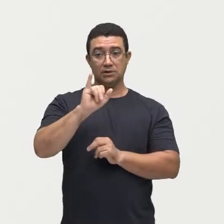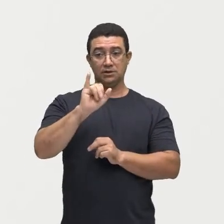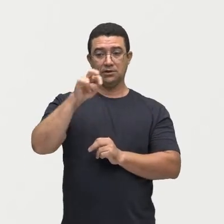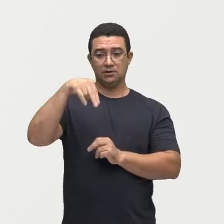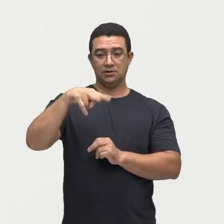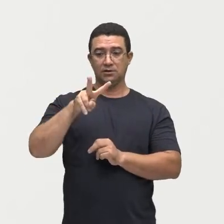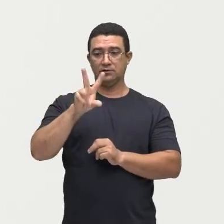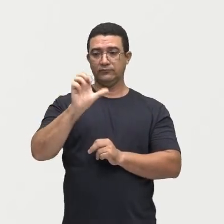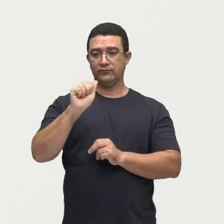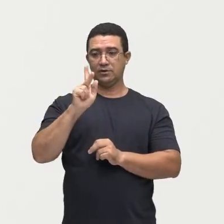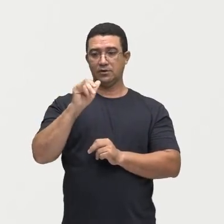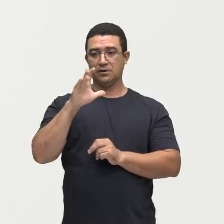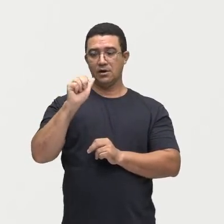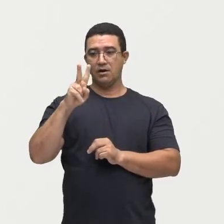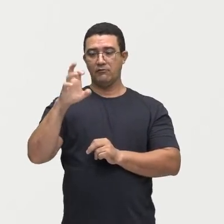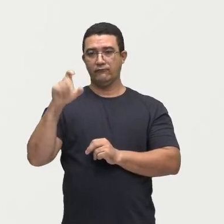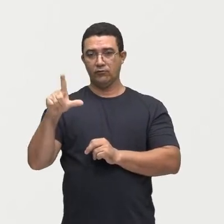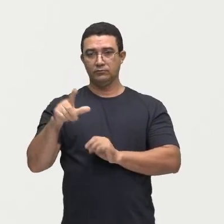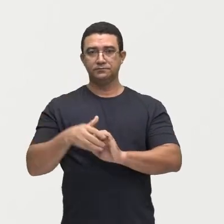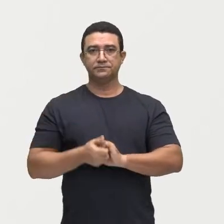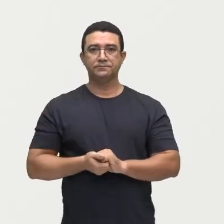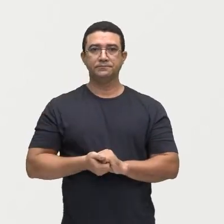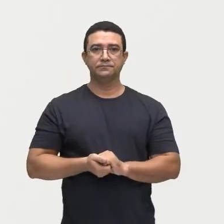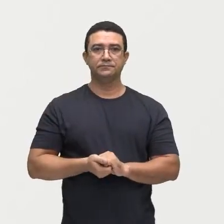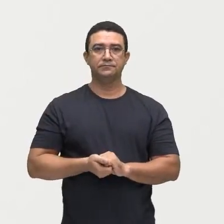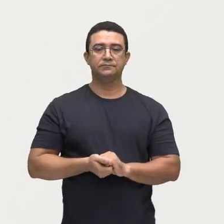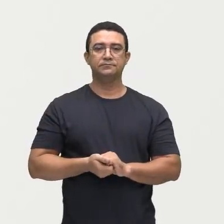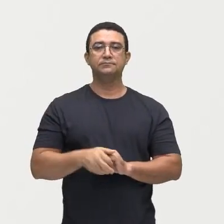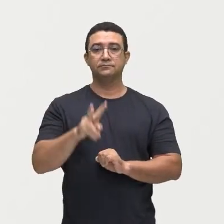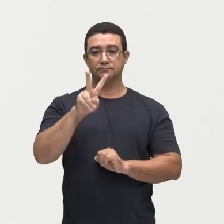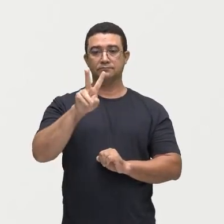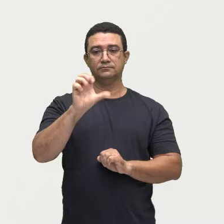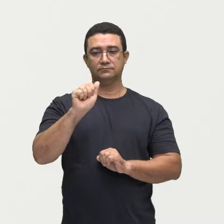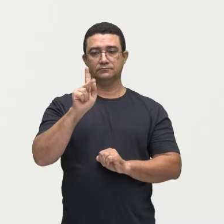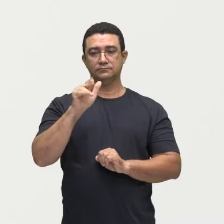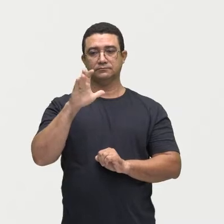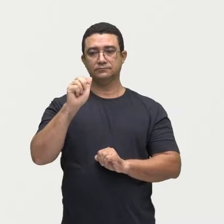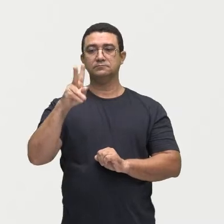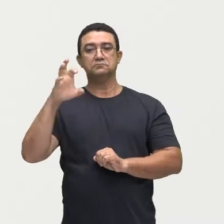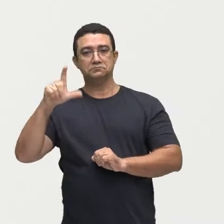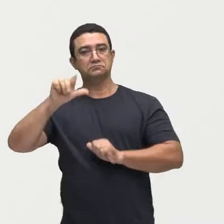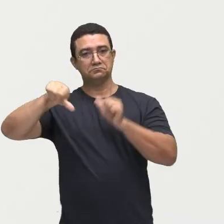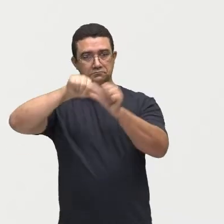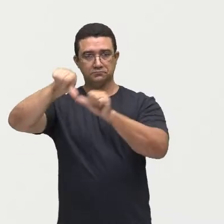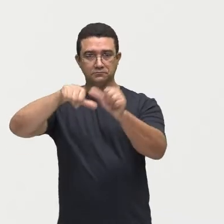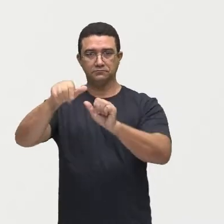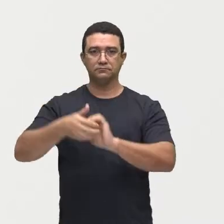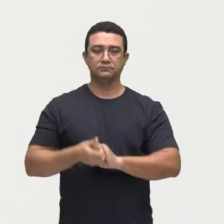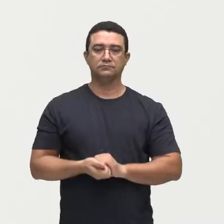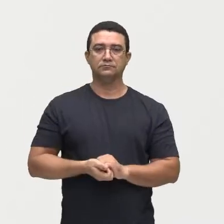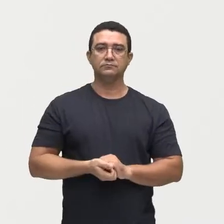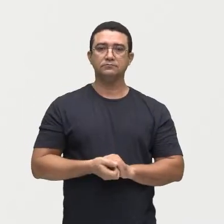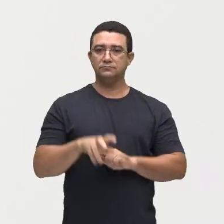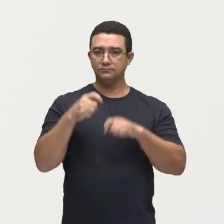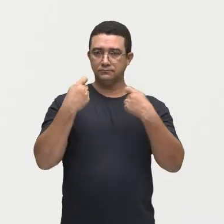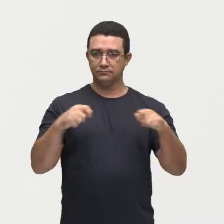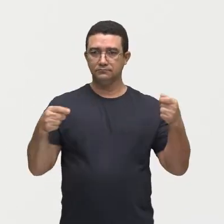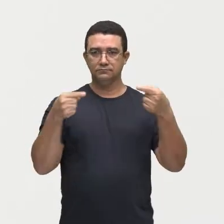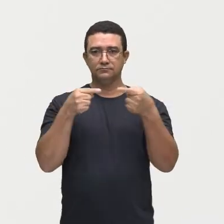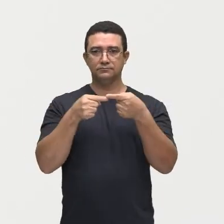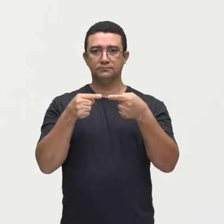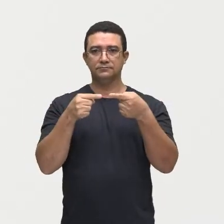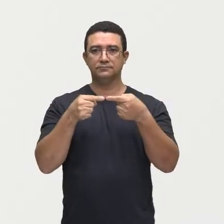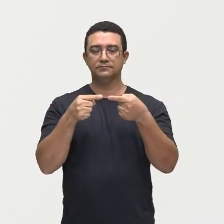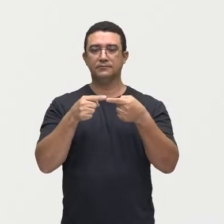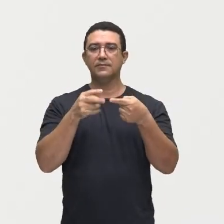vai mudar. Então, as variáveis são masculino, quando estiver, né, se referindo a um